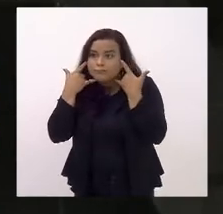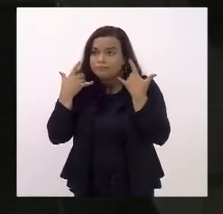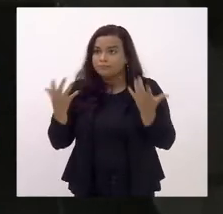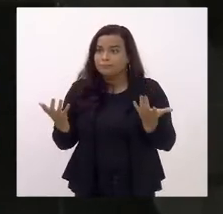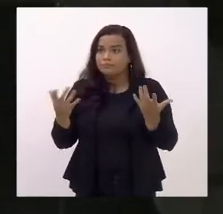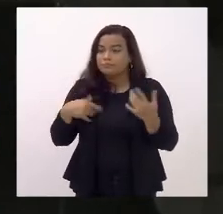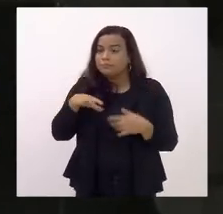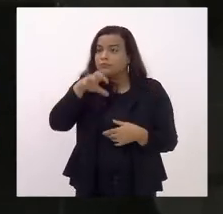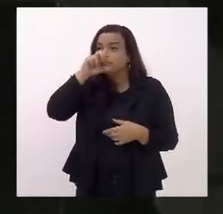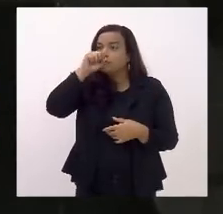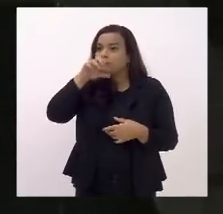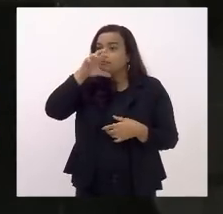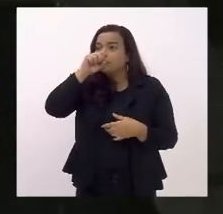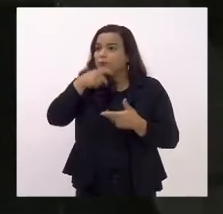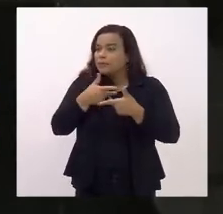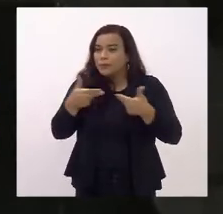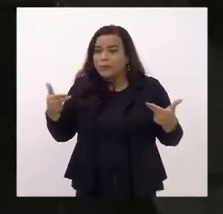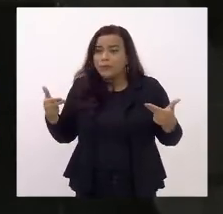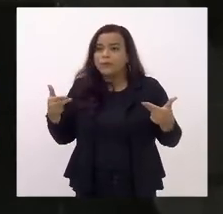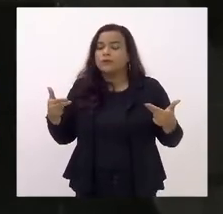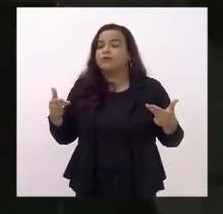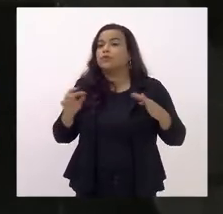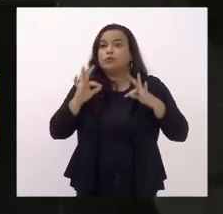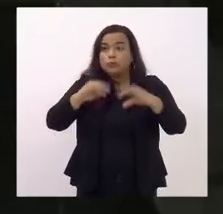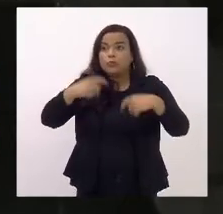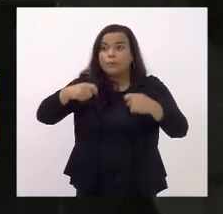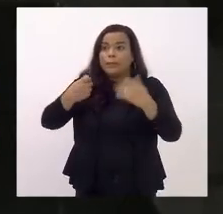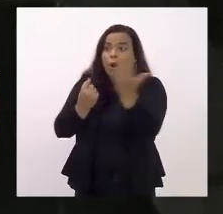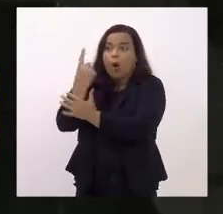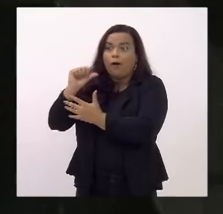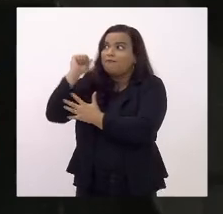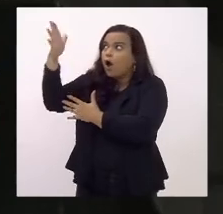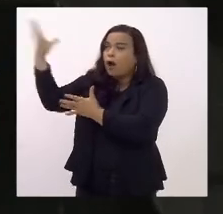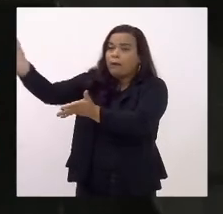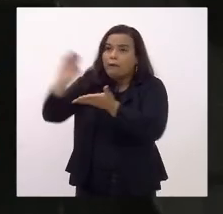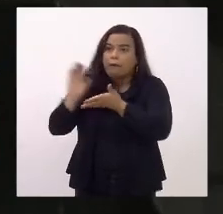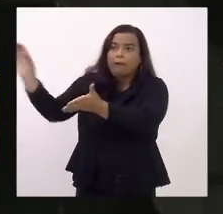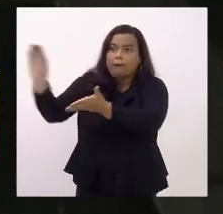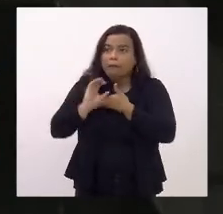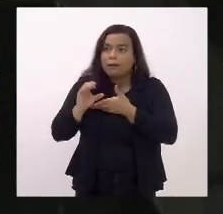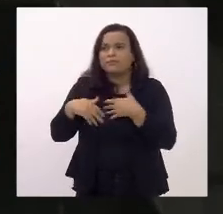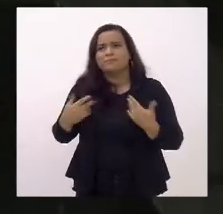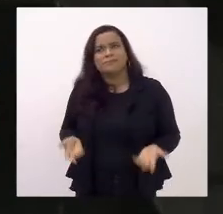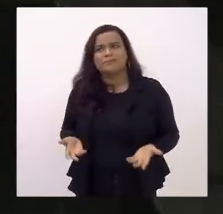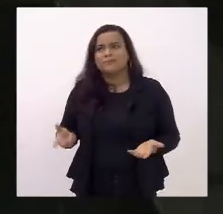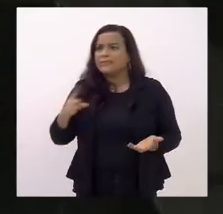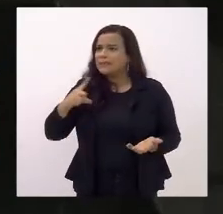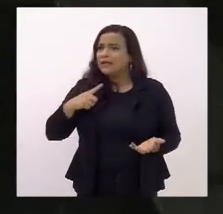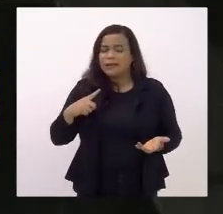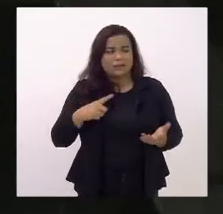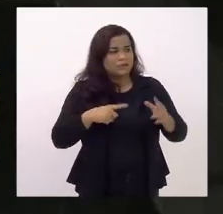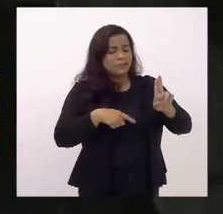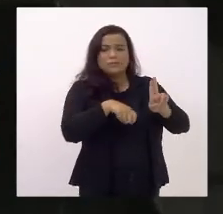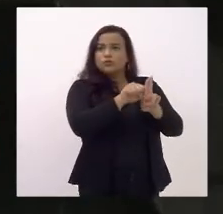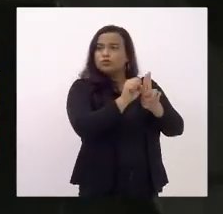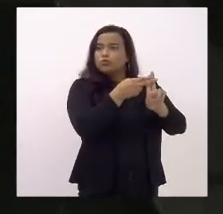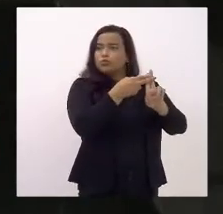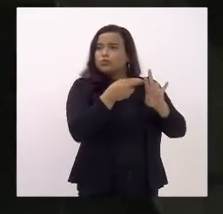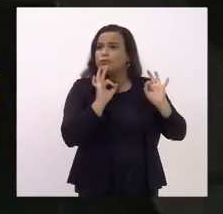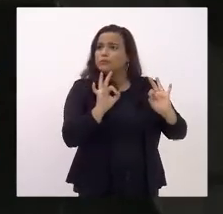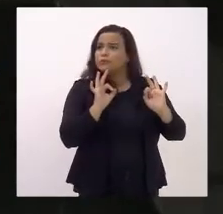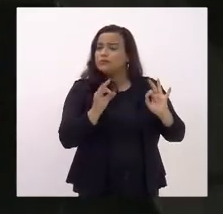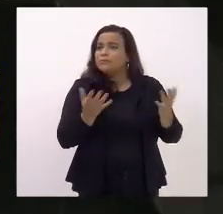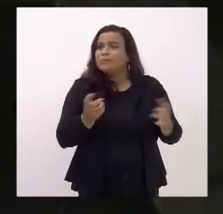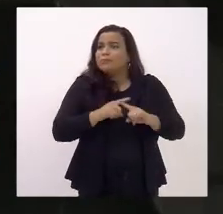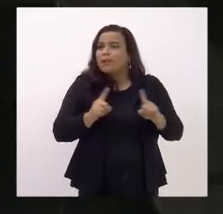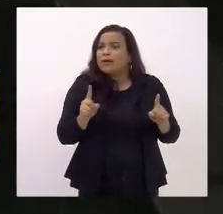falar de respiradores, tudo a gente precisava importar. Então, a gente tem um super sistema de saúde, porém, subfinanciado e sem sustentabilidade. É